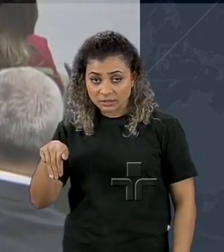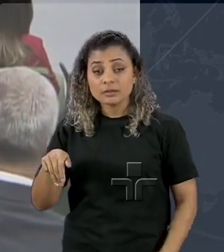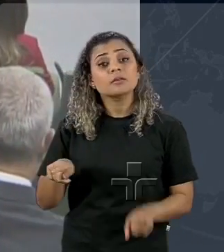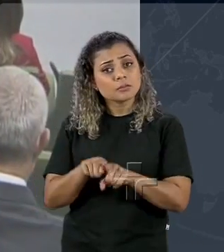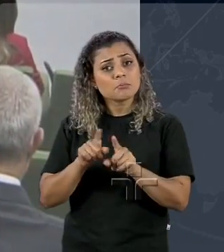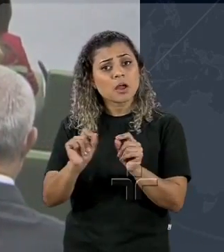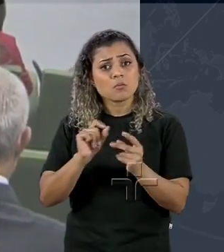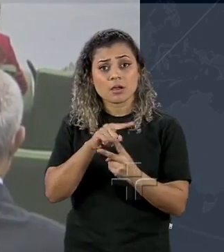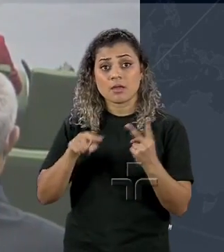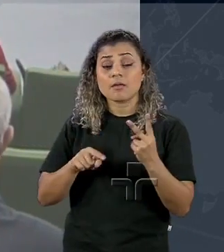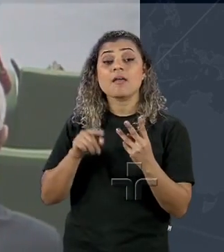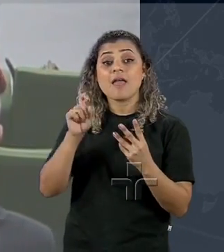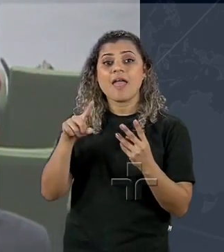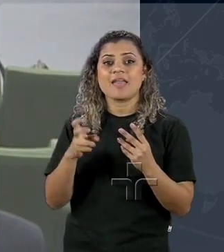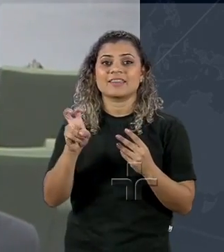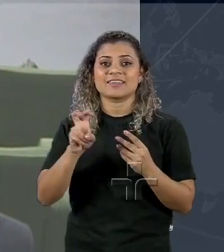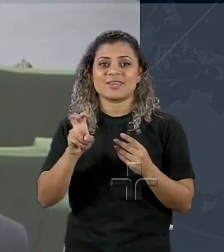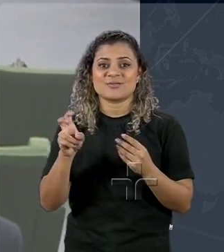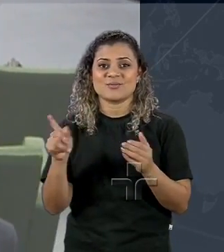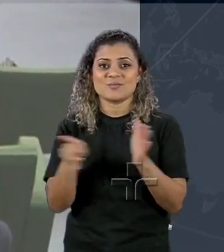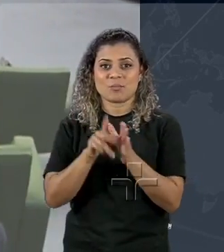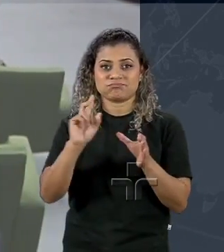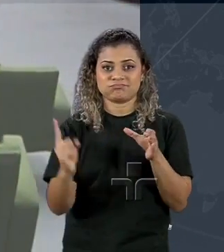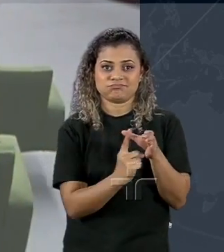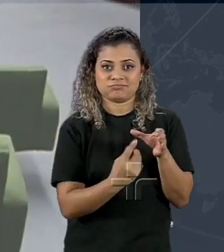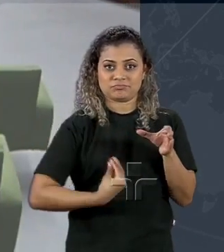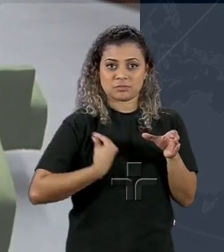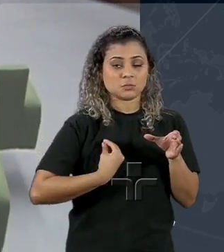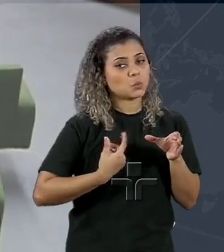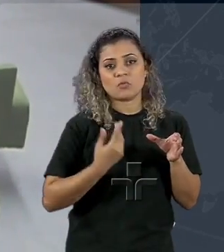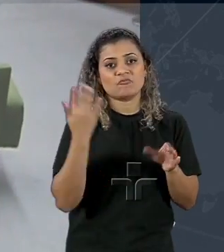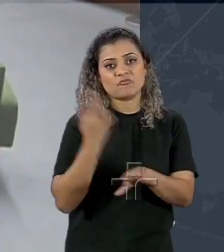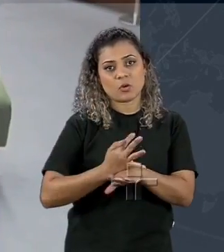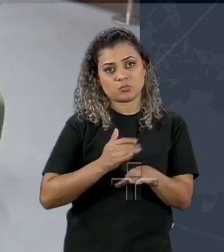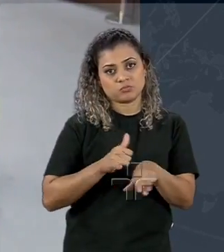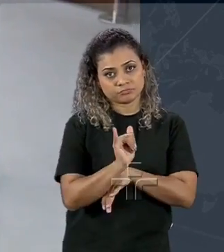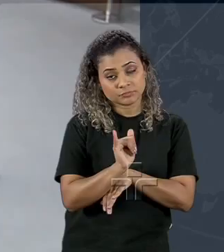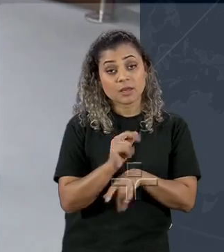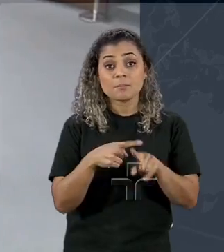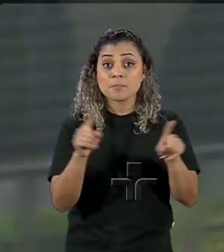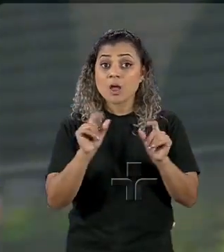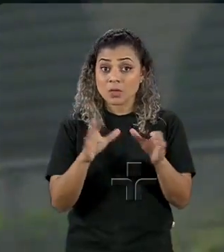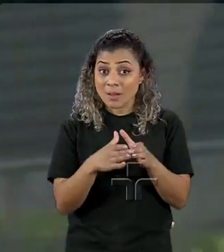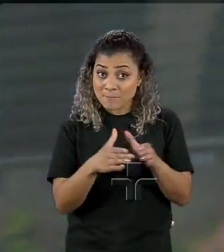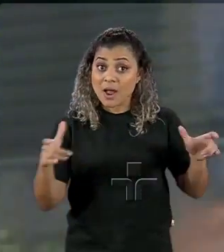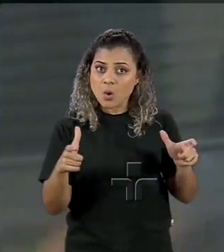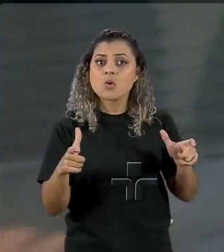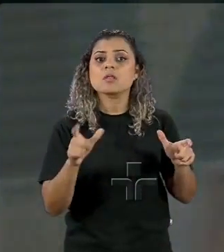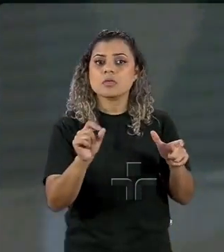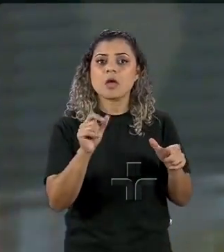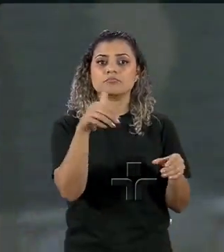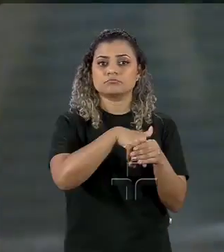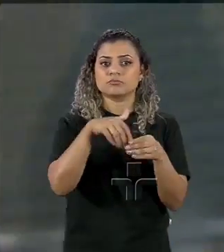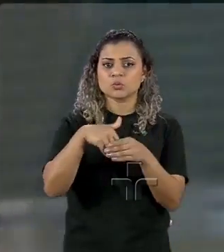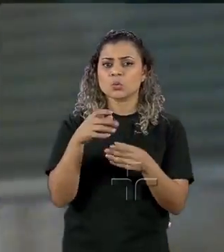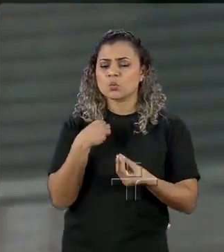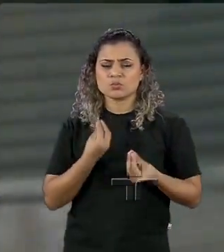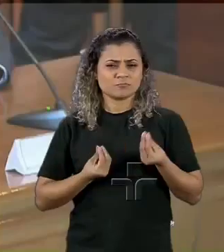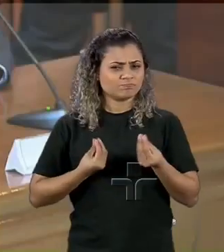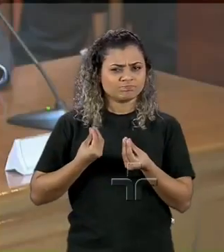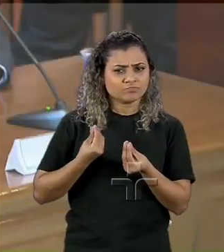é o quinto integrante da segunda turma, não estava presente. A maioria da corte acolheu os argumentos